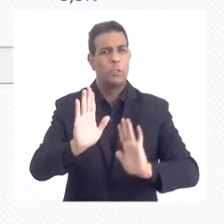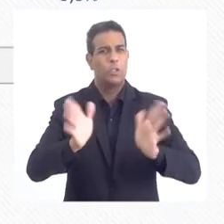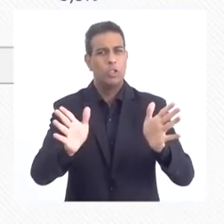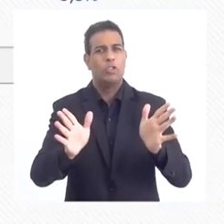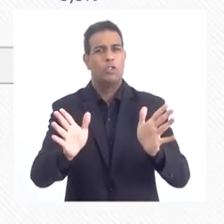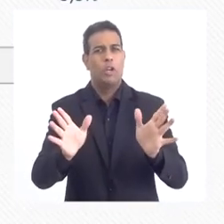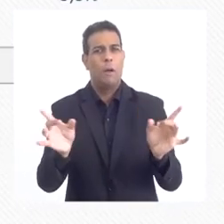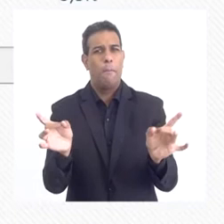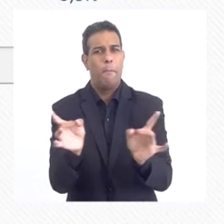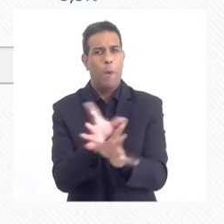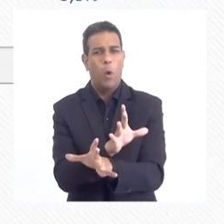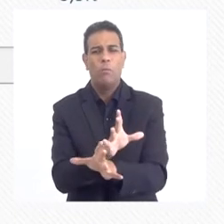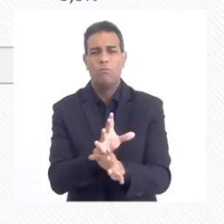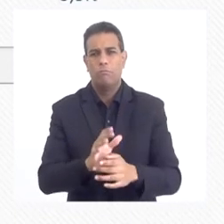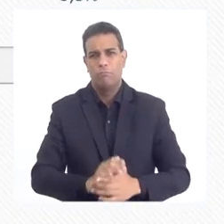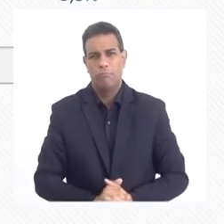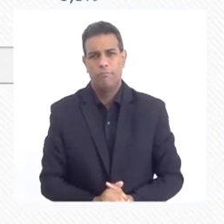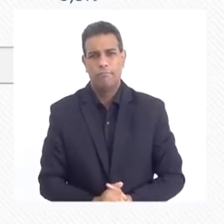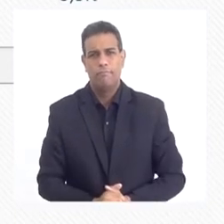muito grande aí.